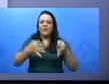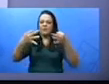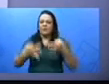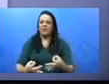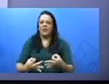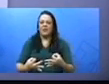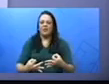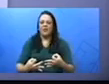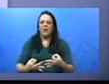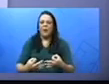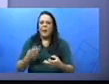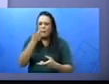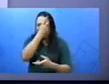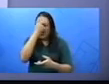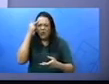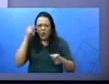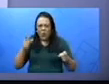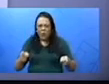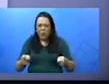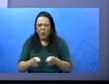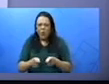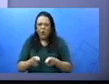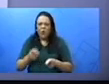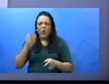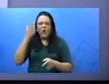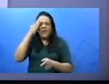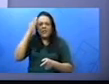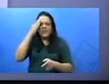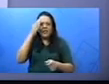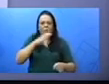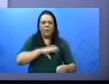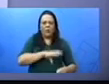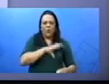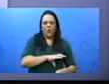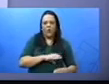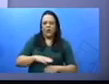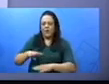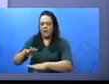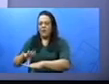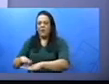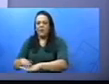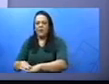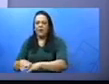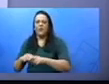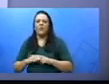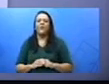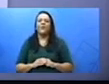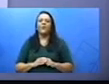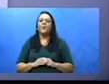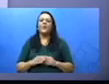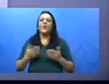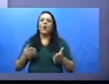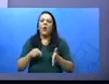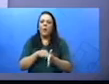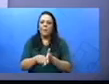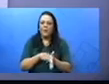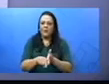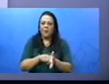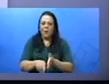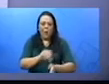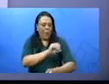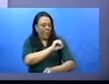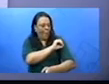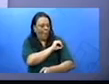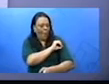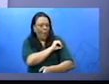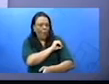fato o português e a matemática. Segundo o estudo Analfabetismo no Mundo do Trabalho, uma parceria do Instituto